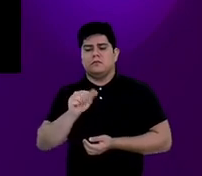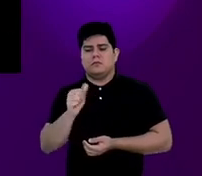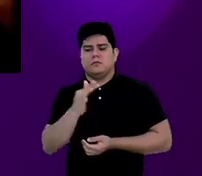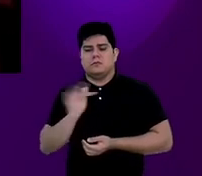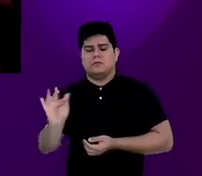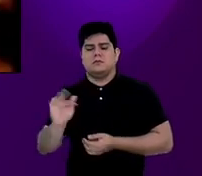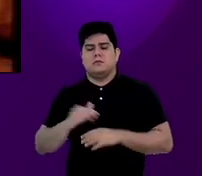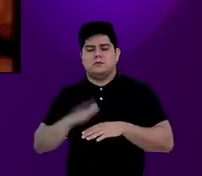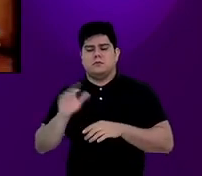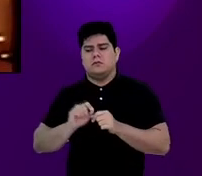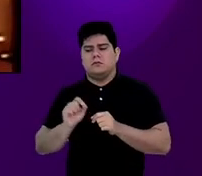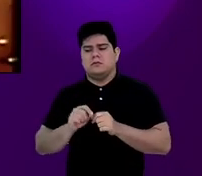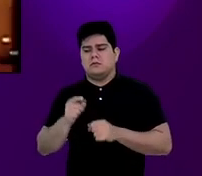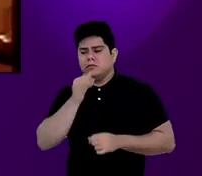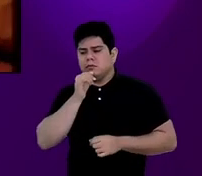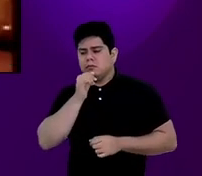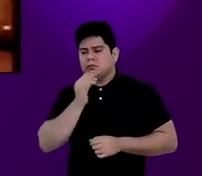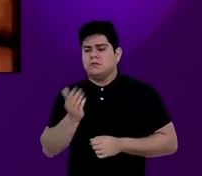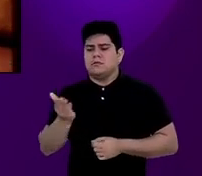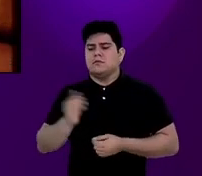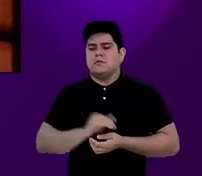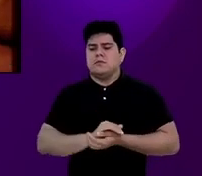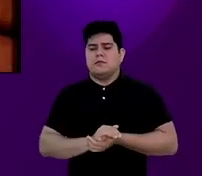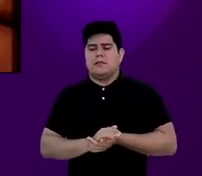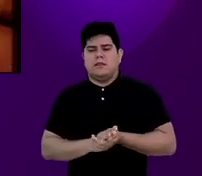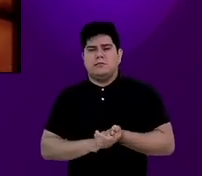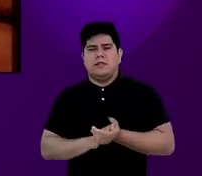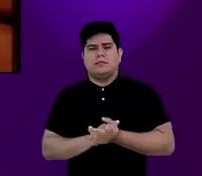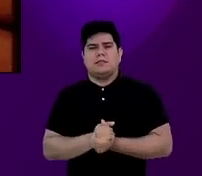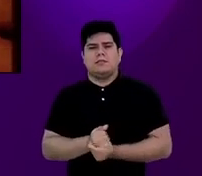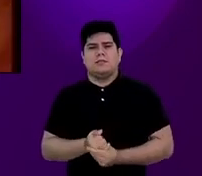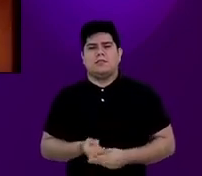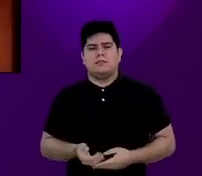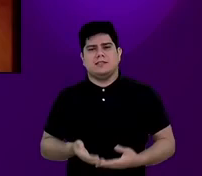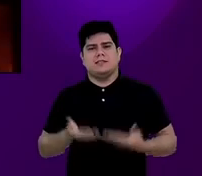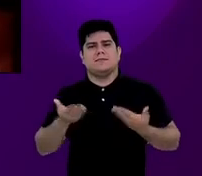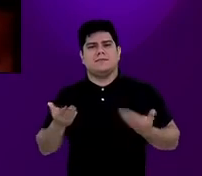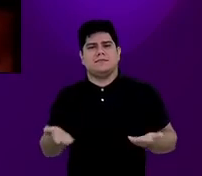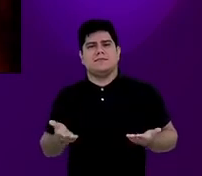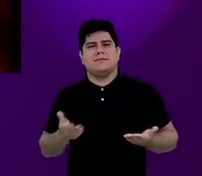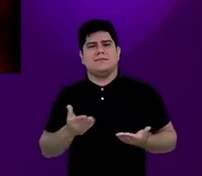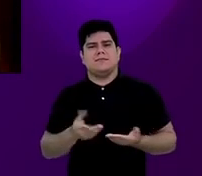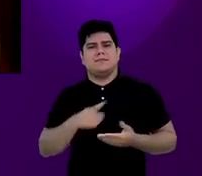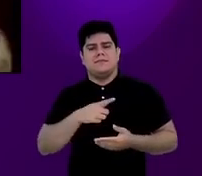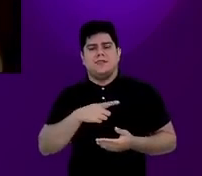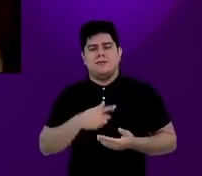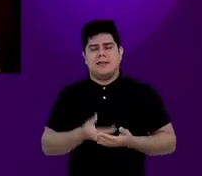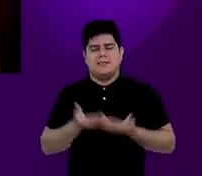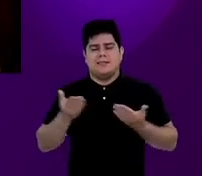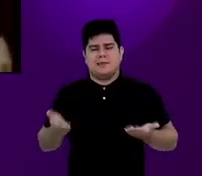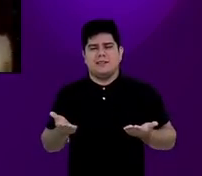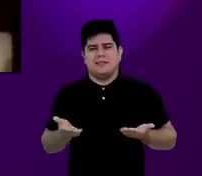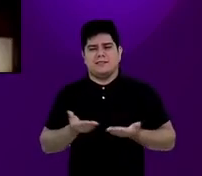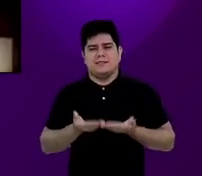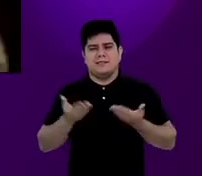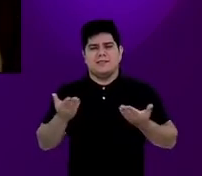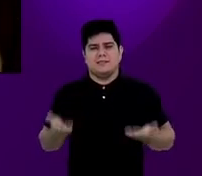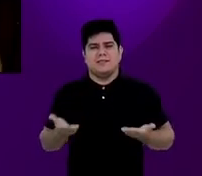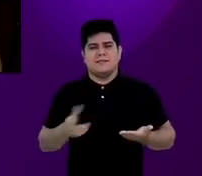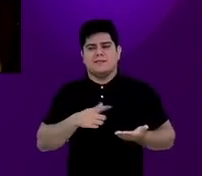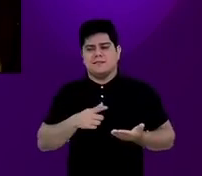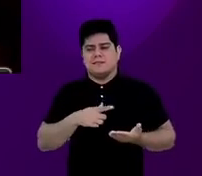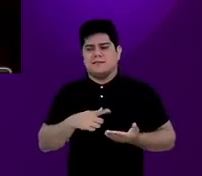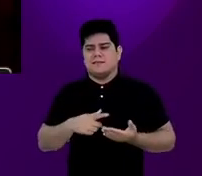A gente aqui um exemplo para demonstrar. Então, aqui o que a gente faz quando a gente tira a bexiga, os linfonodos, e depois a gente faz a